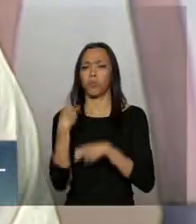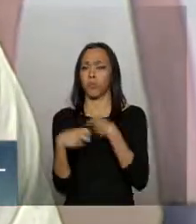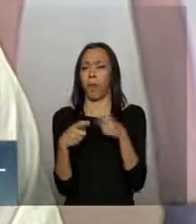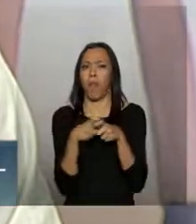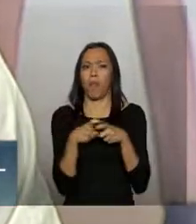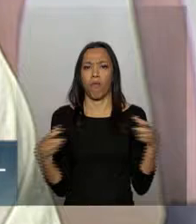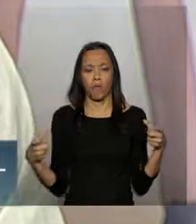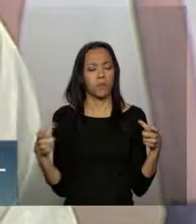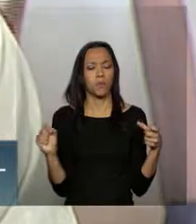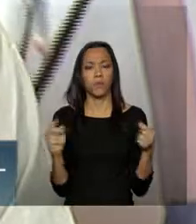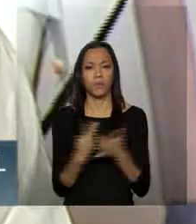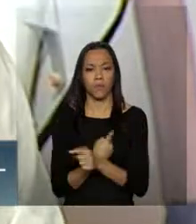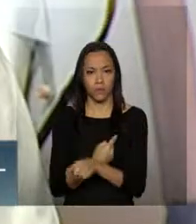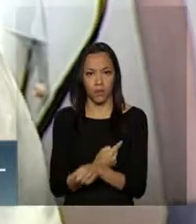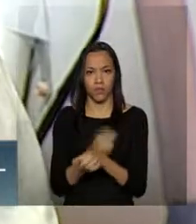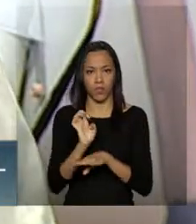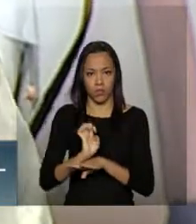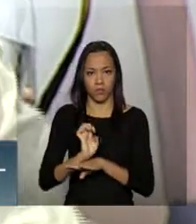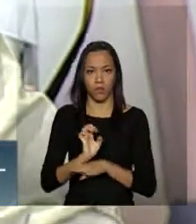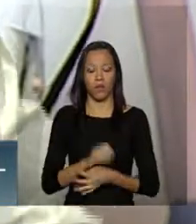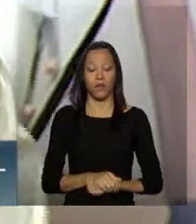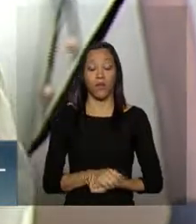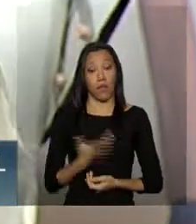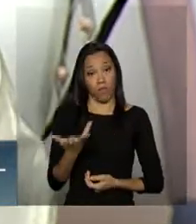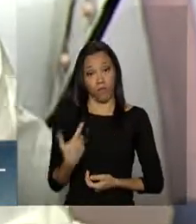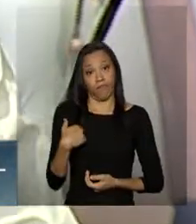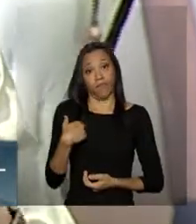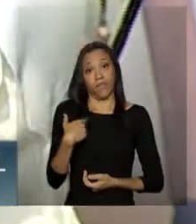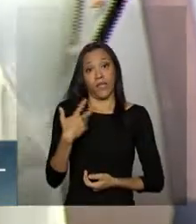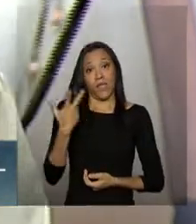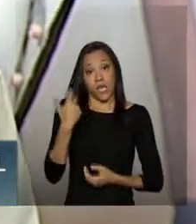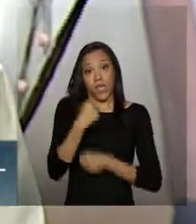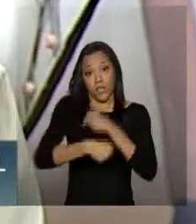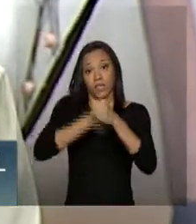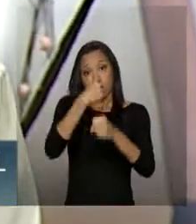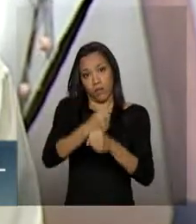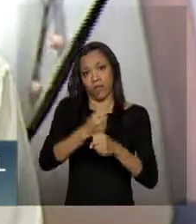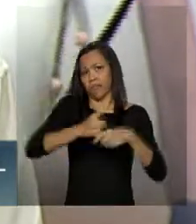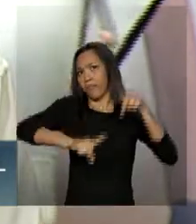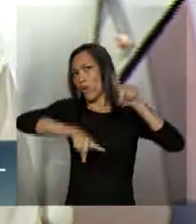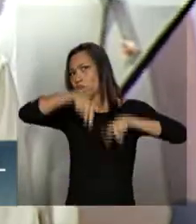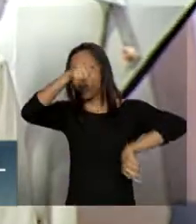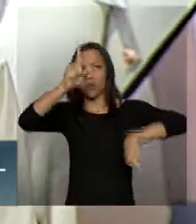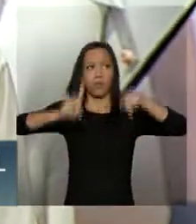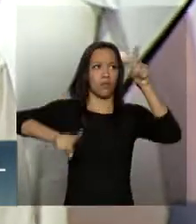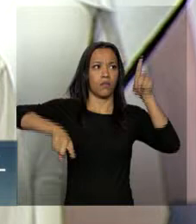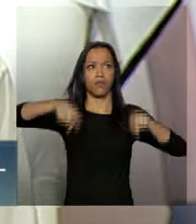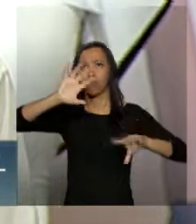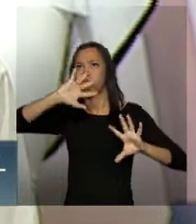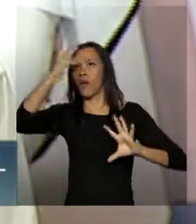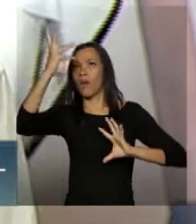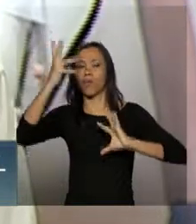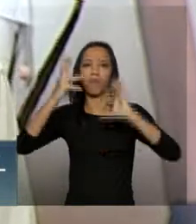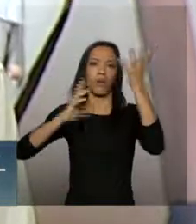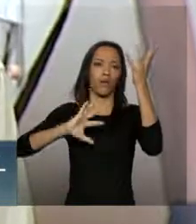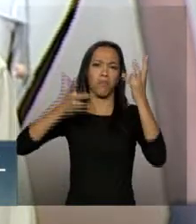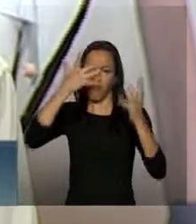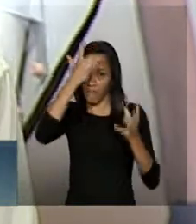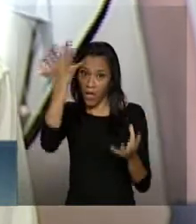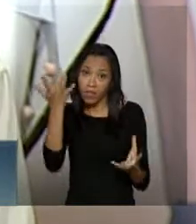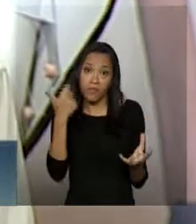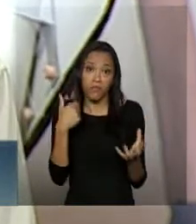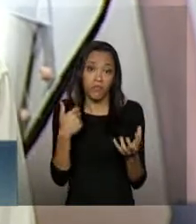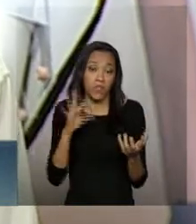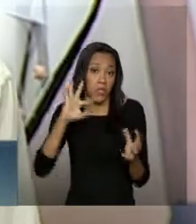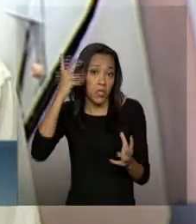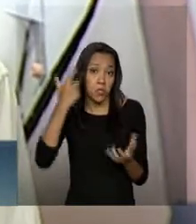Então, como havia dito, nesses anos calmos, nós temos oscilações que nem sempre são muito fáceis de interpretar. É